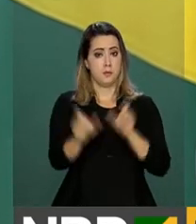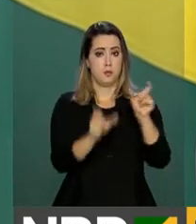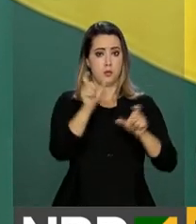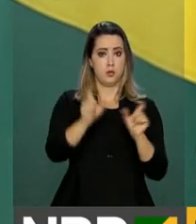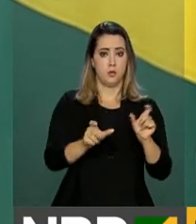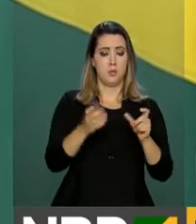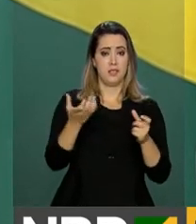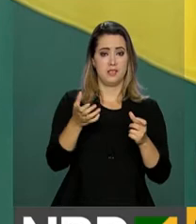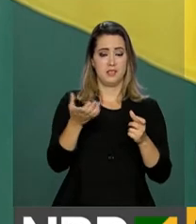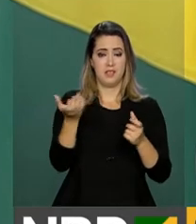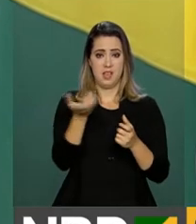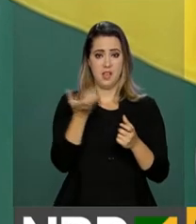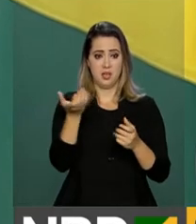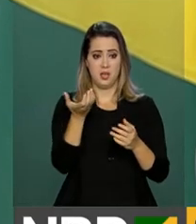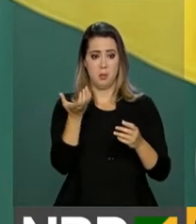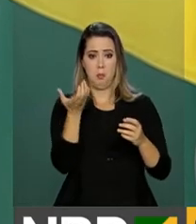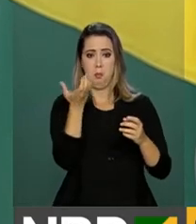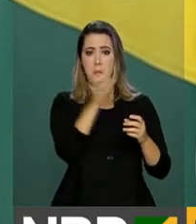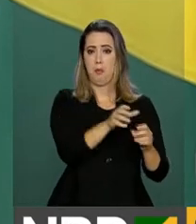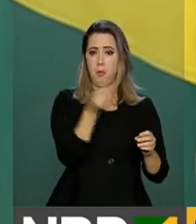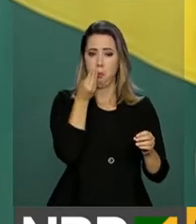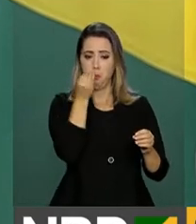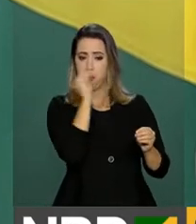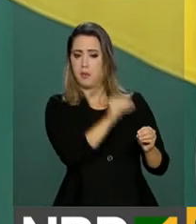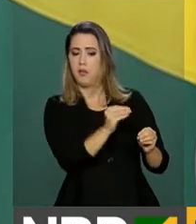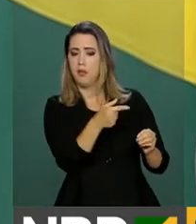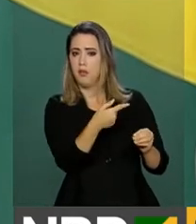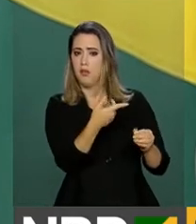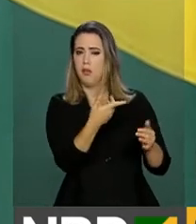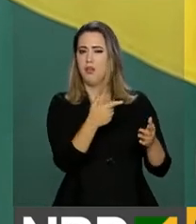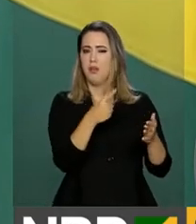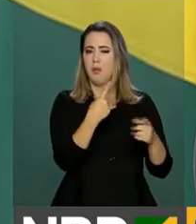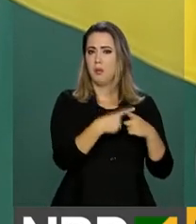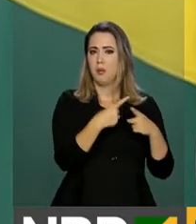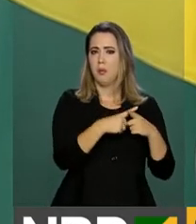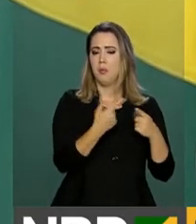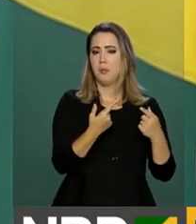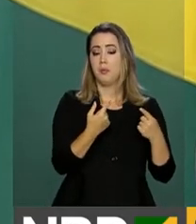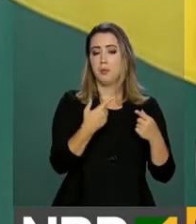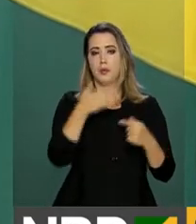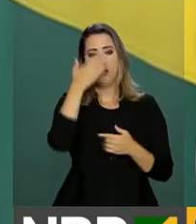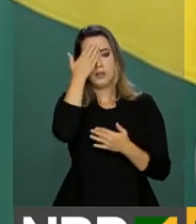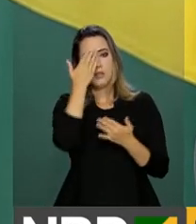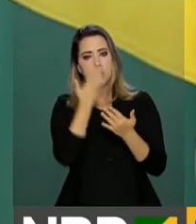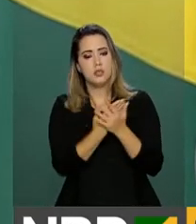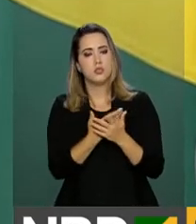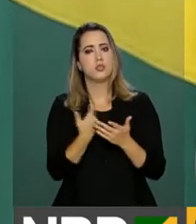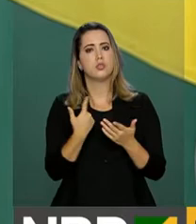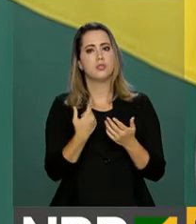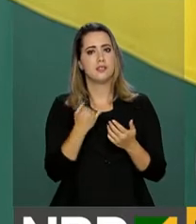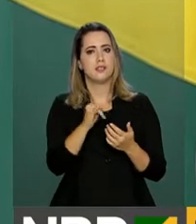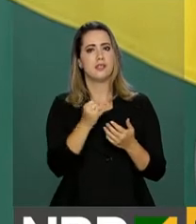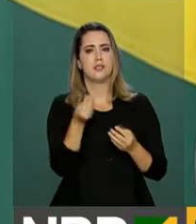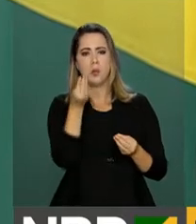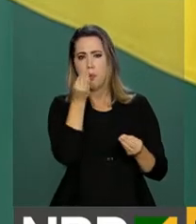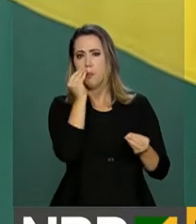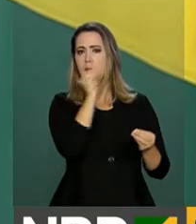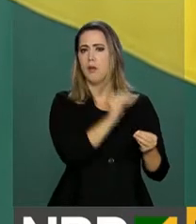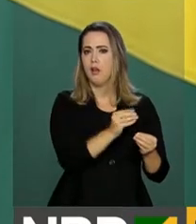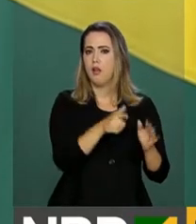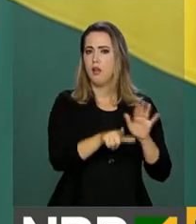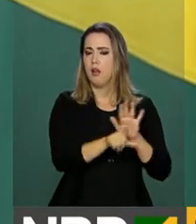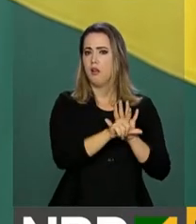derrotá-la supondo que derrotando a derrota o governo de unidade no brasil